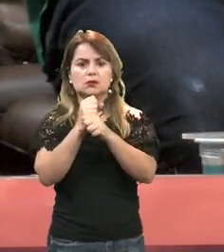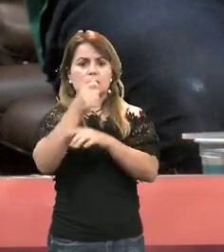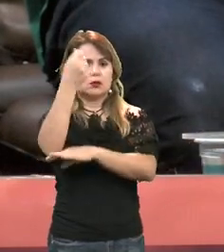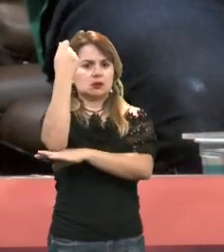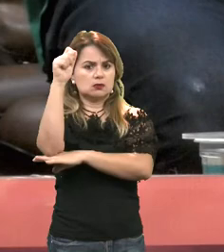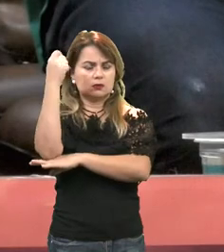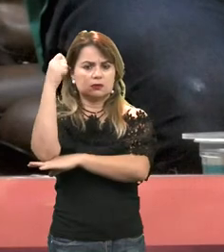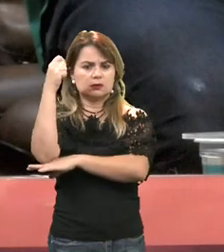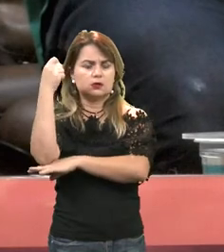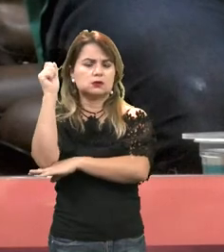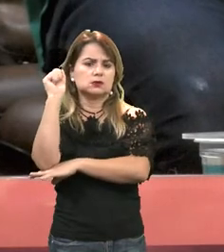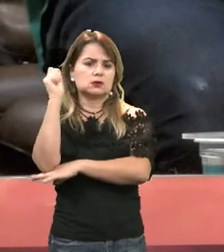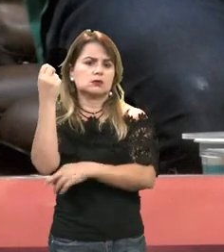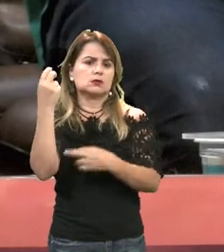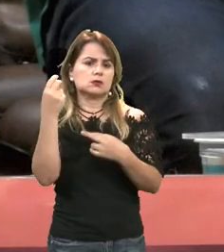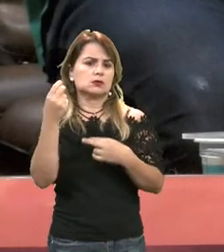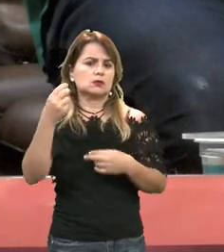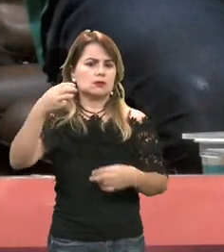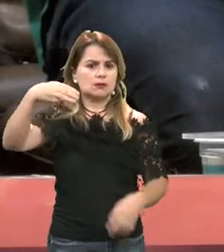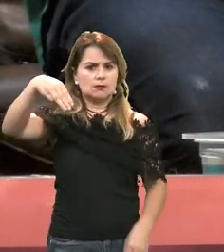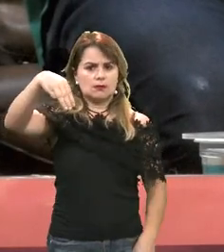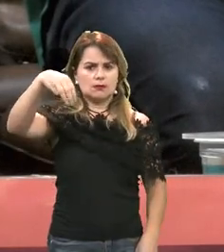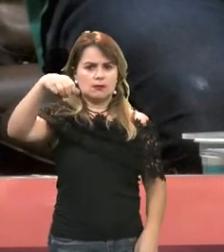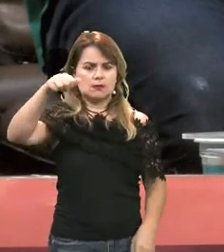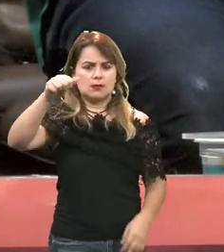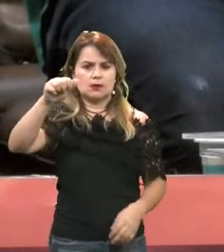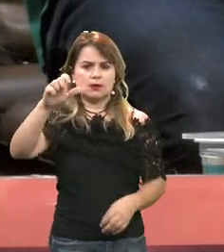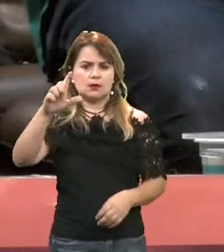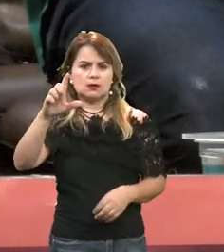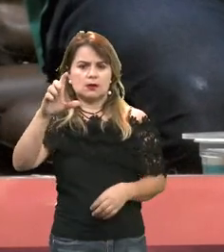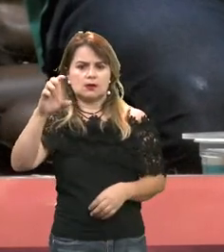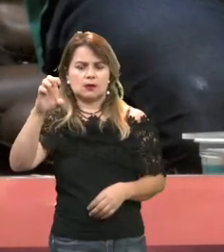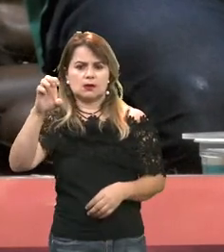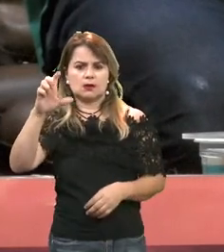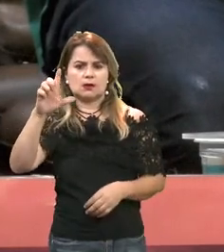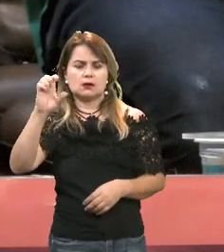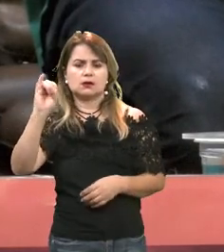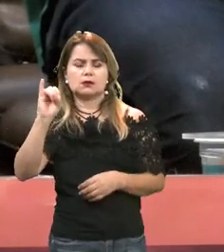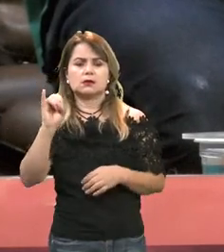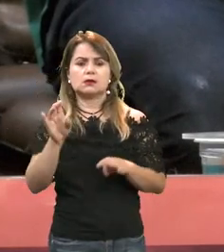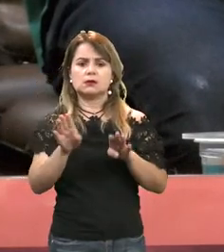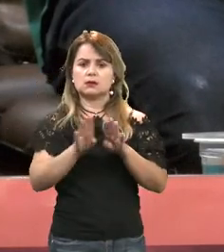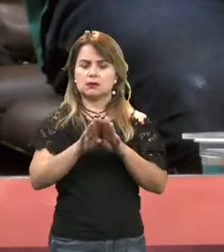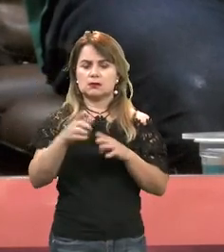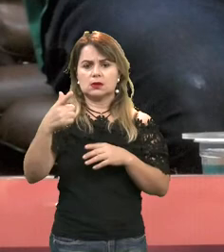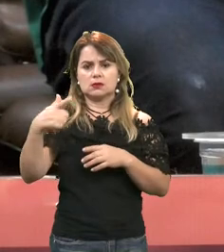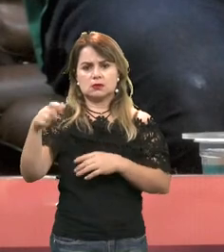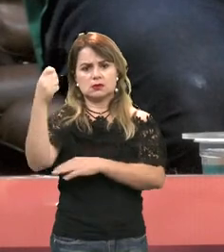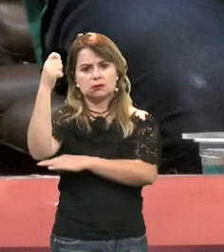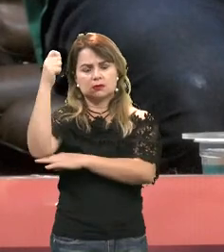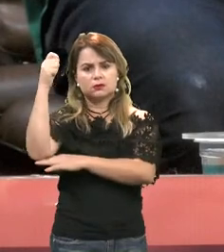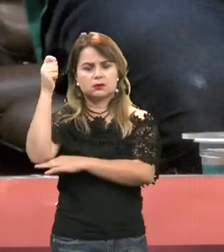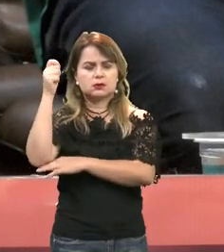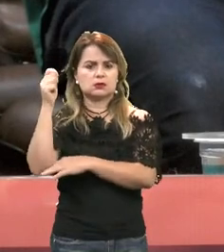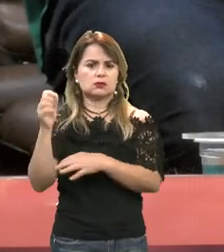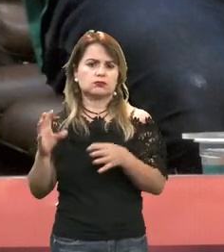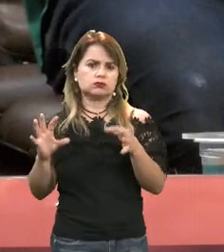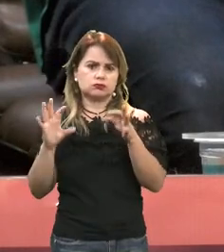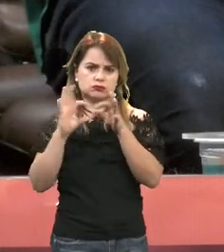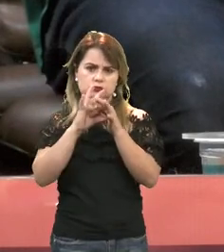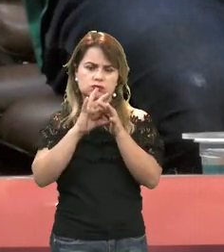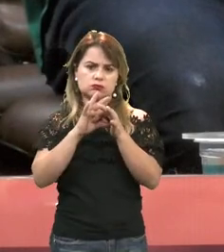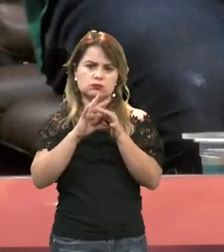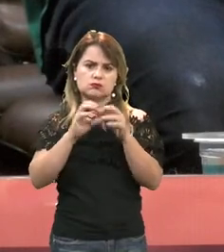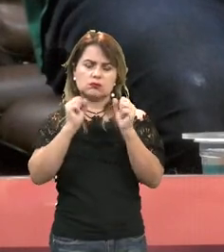como a Malele e os Anjos Guerreiros, para, de forma oficial, integrar com o poder público, e